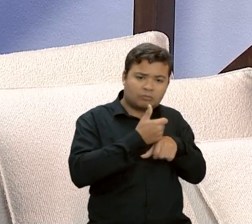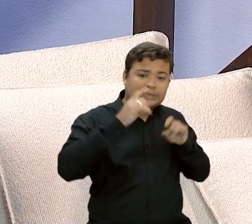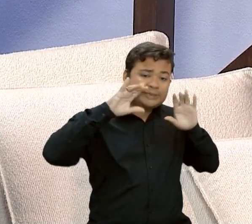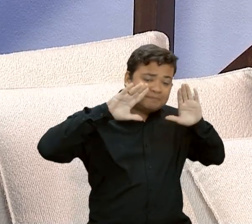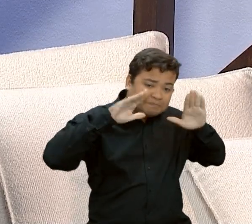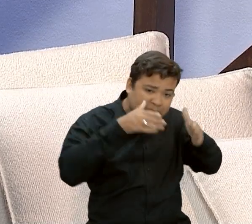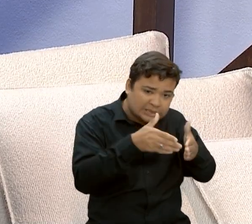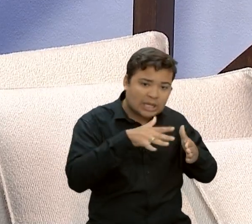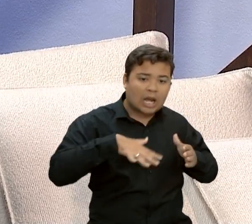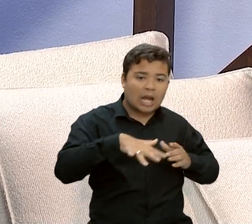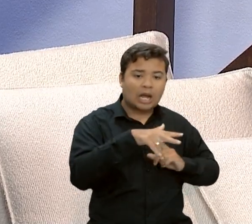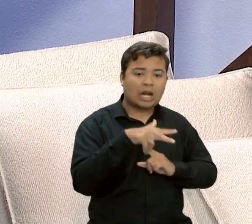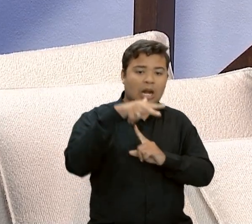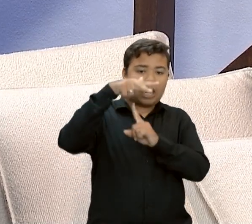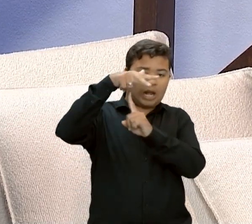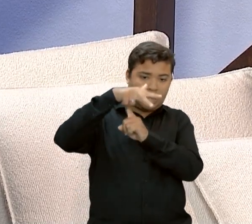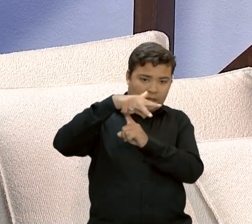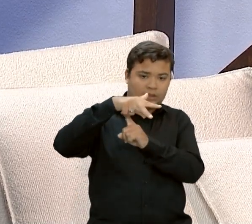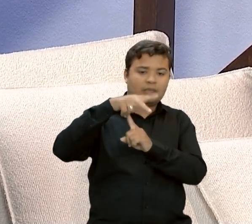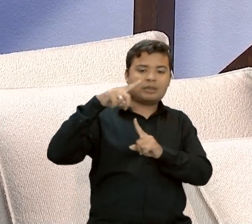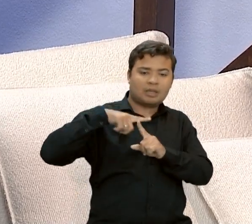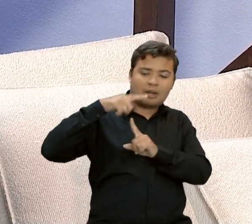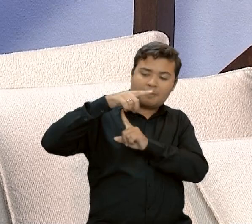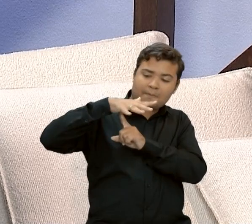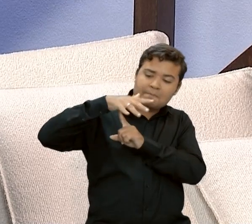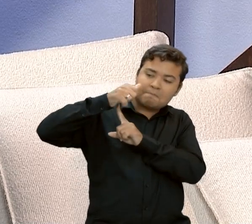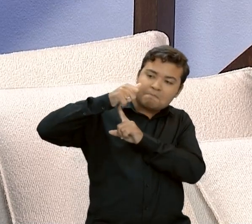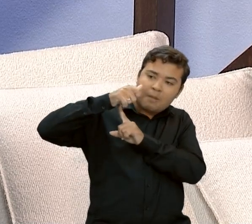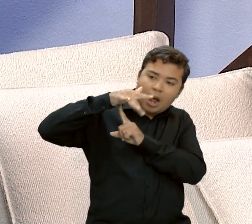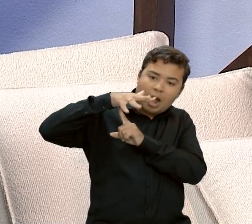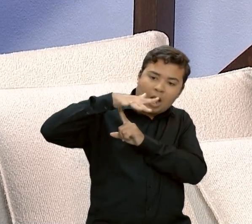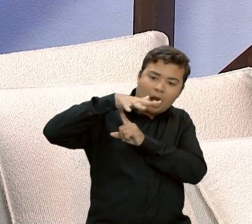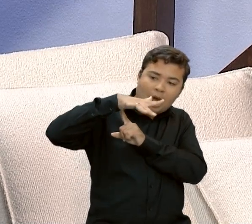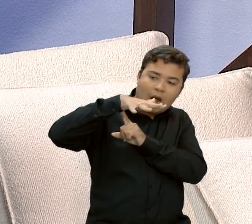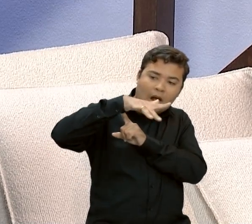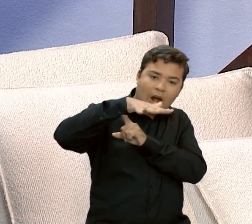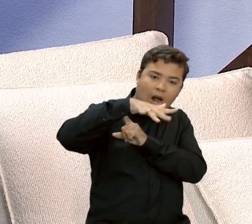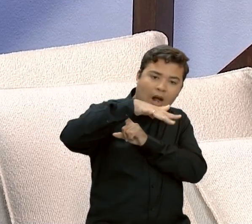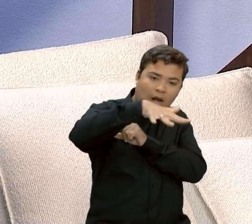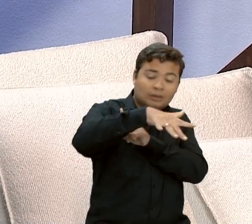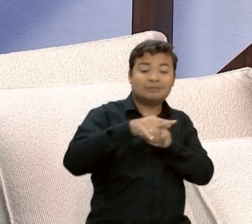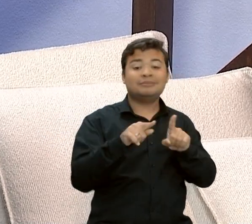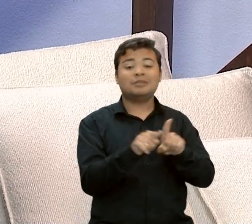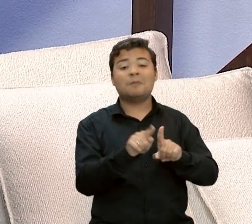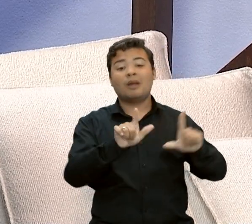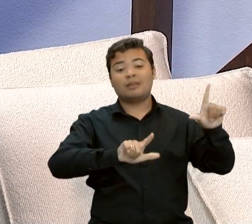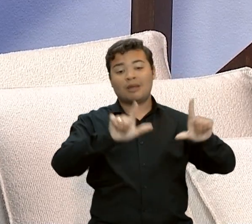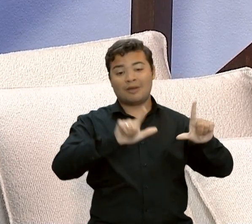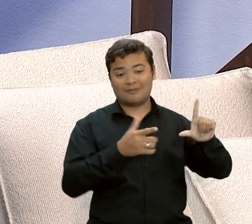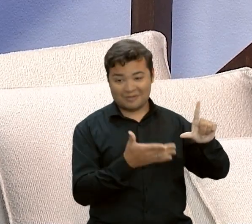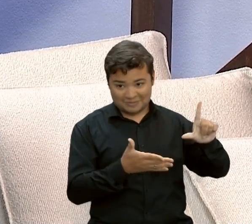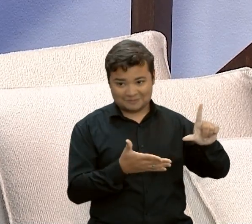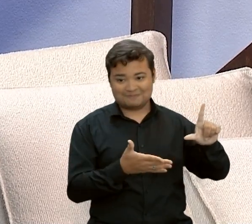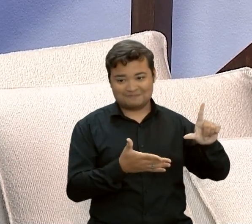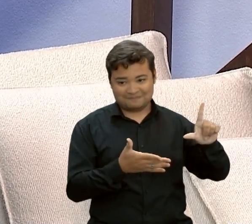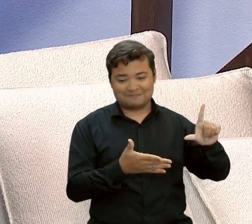antenas, propagação em micro-ondas, né? E televisão.